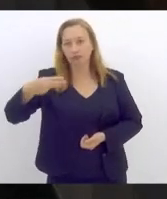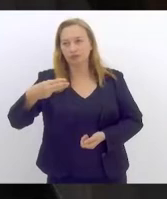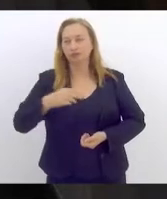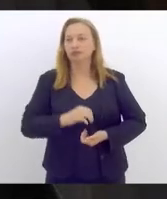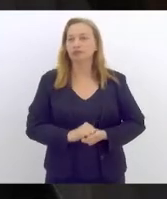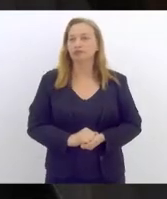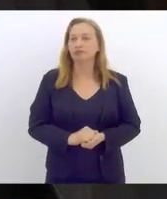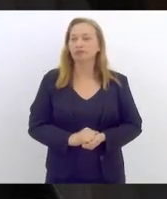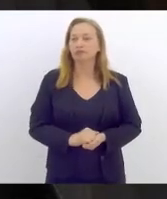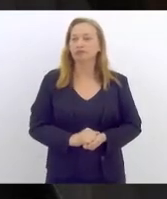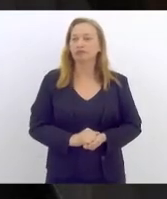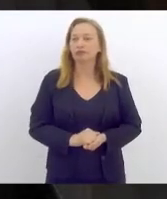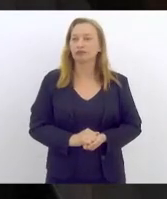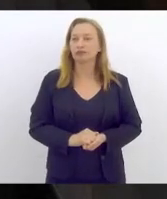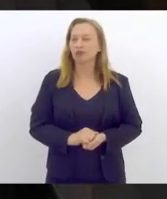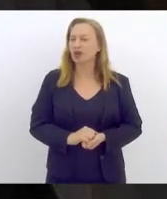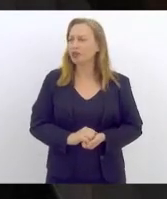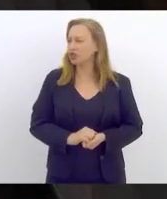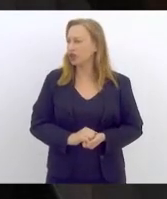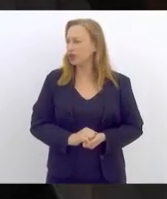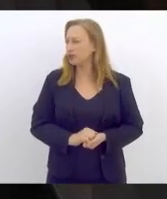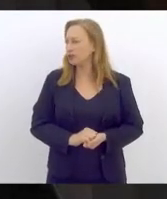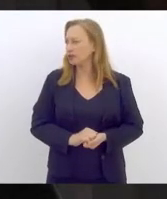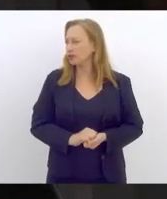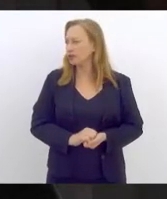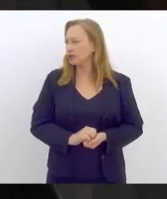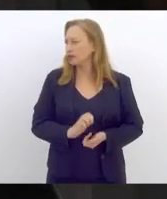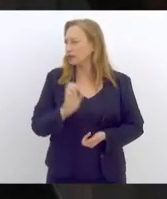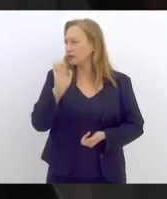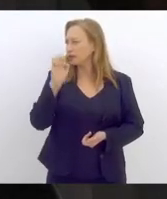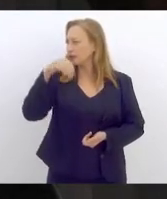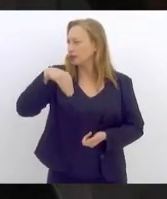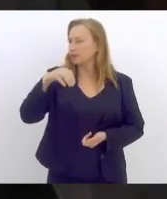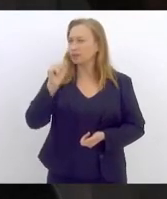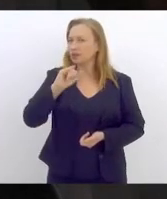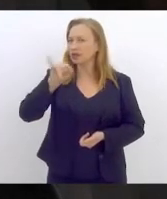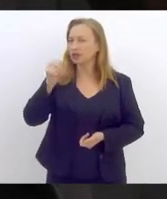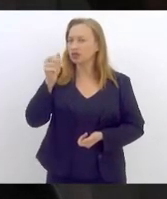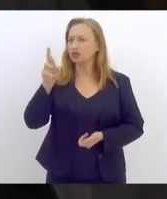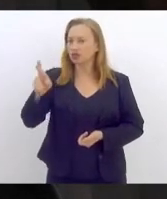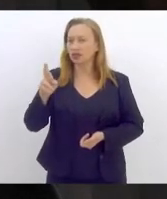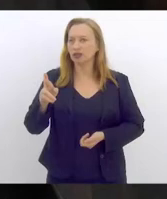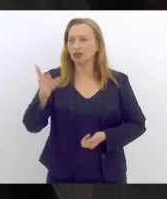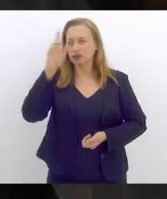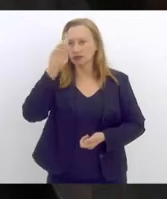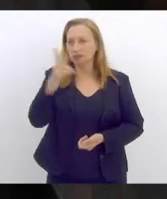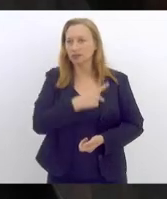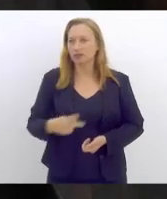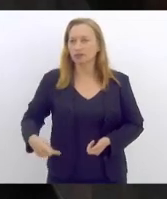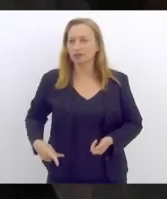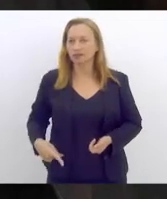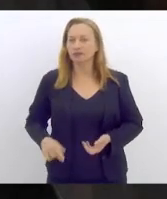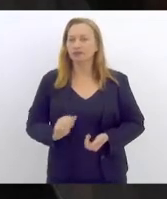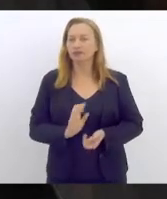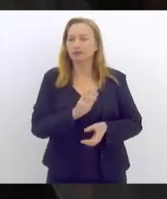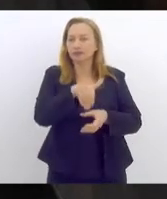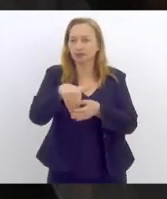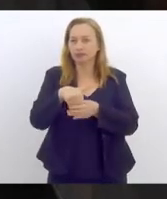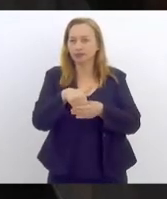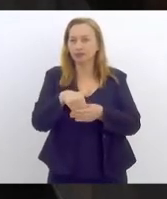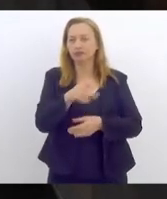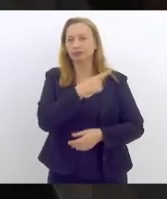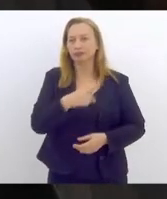dia de Iemanjá senhora Presidente haverá eleições para presidência da casa